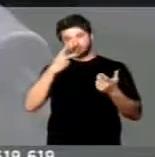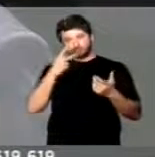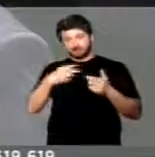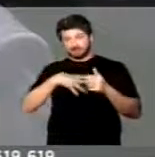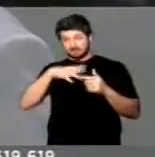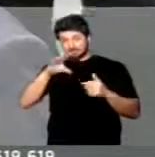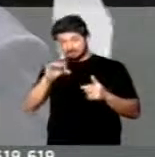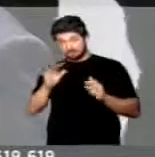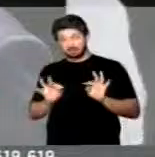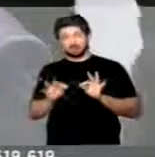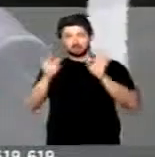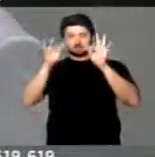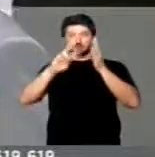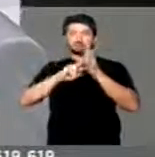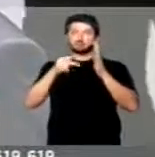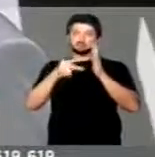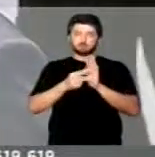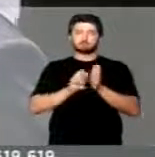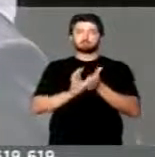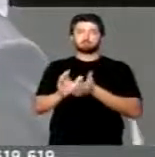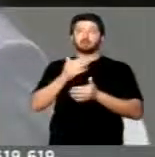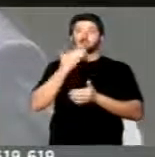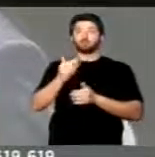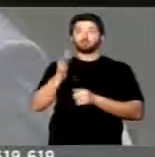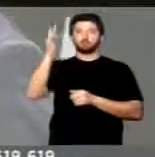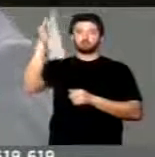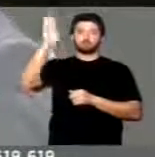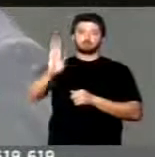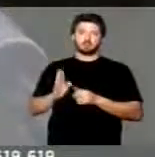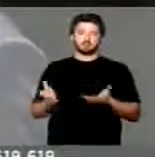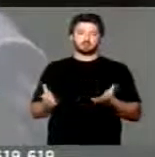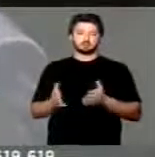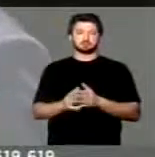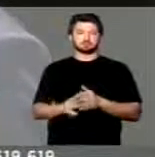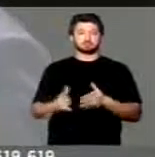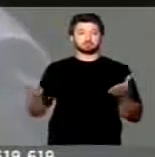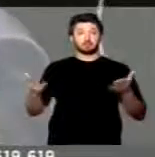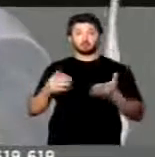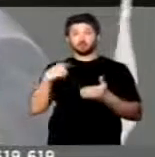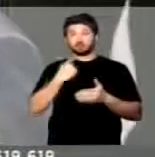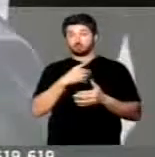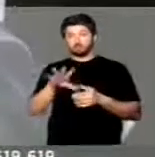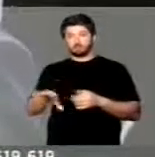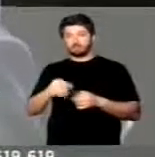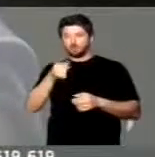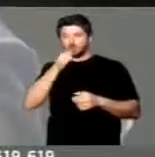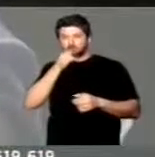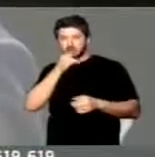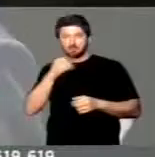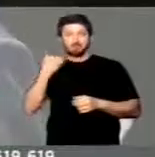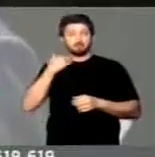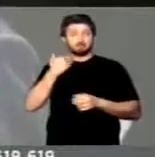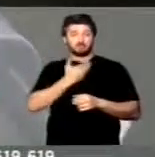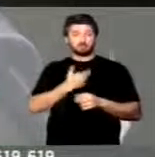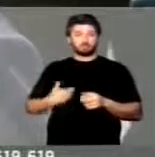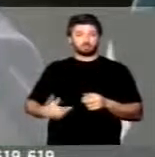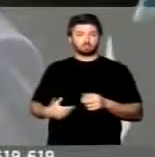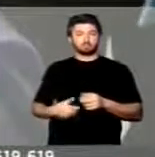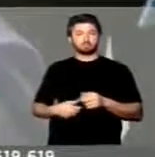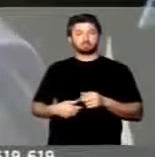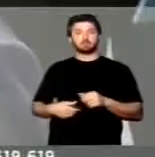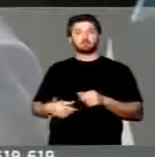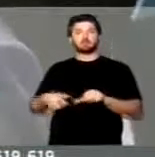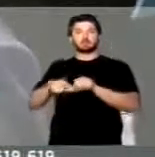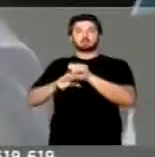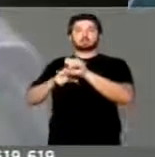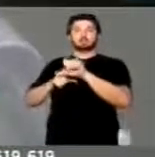de ciência e tecnologia, significa investir no futuro do país. Se nós pegarmos os exemplos dos bancos públicos, que dependem